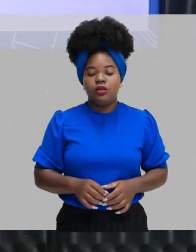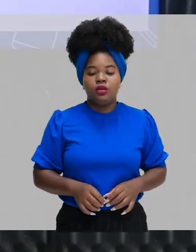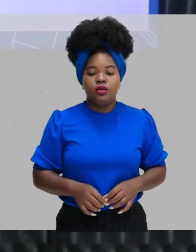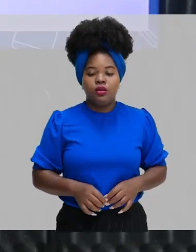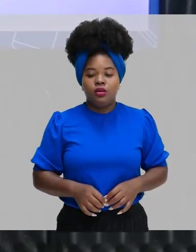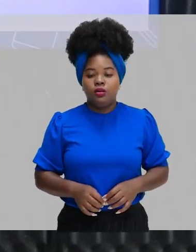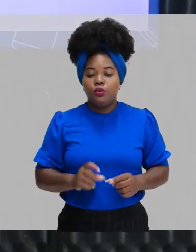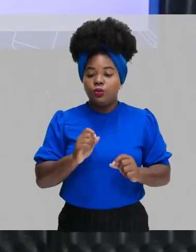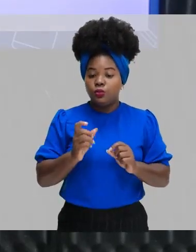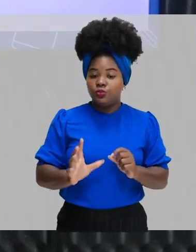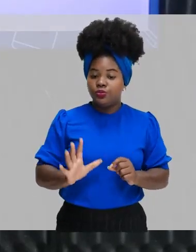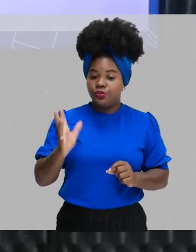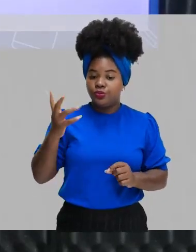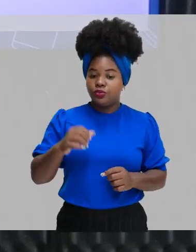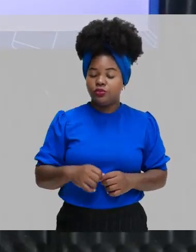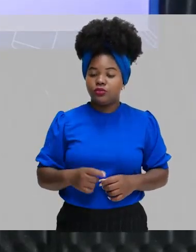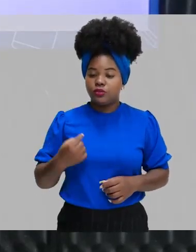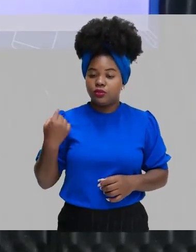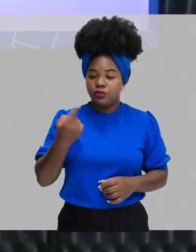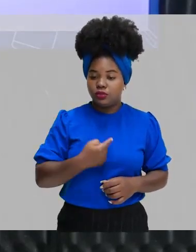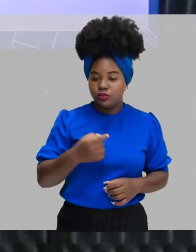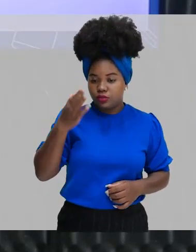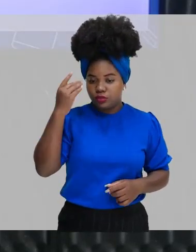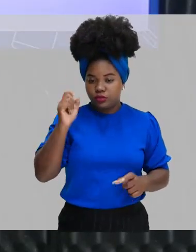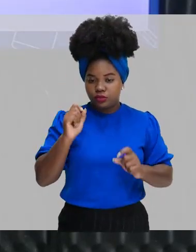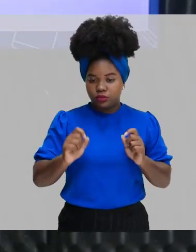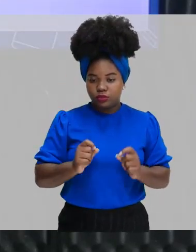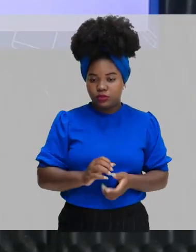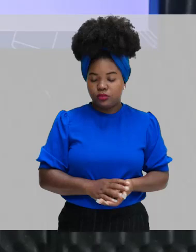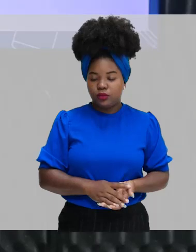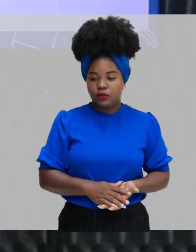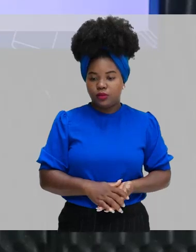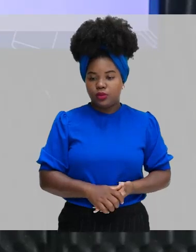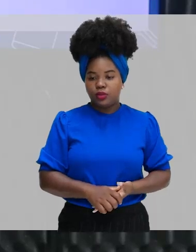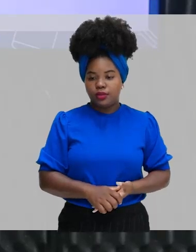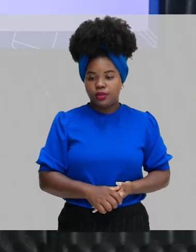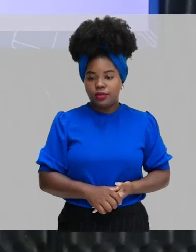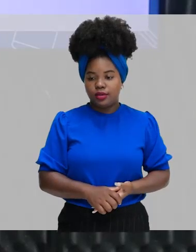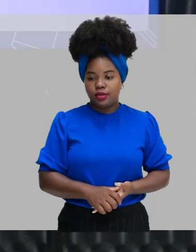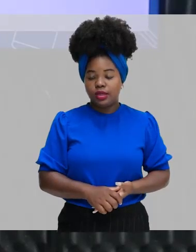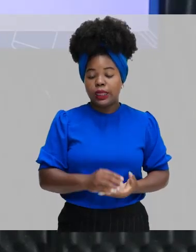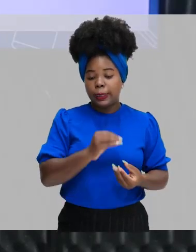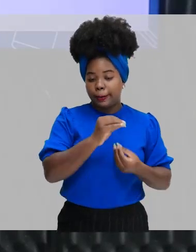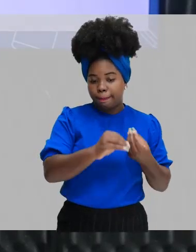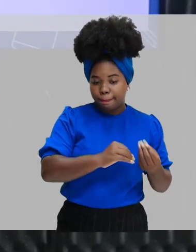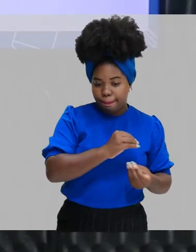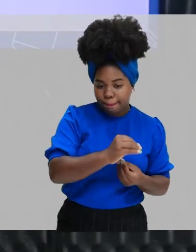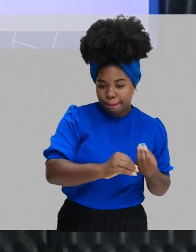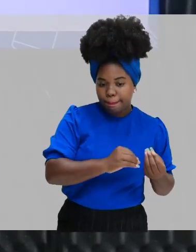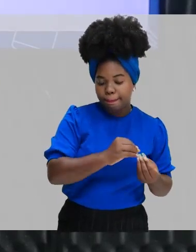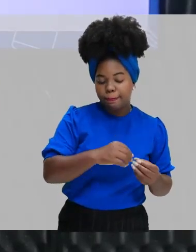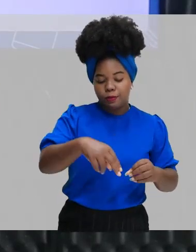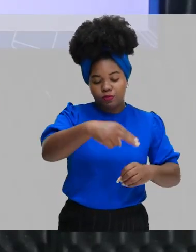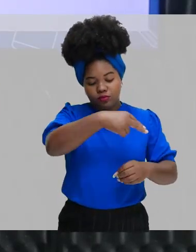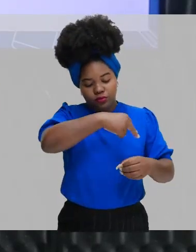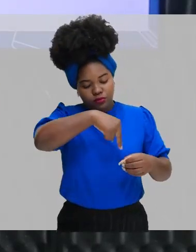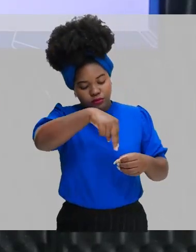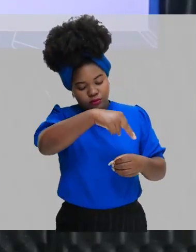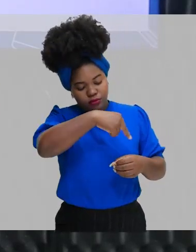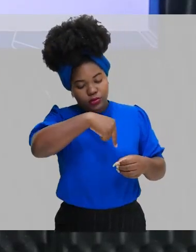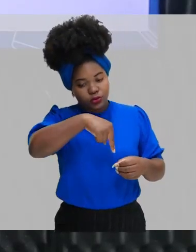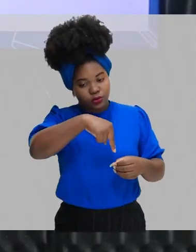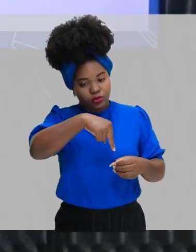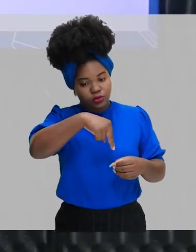Então o que acontece nós nós sabemos que eh um uma substância radioativa um núcleo